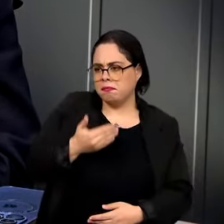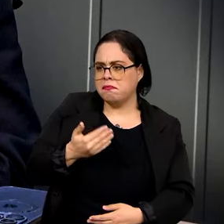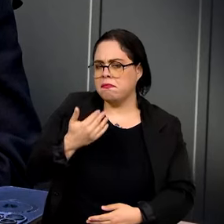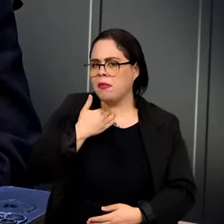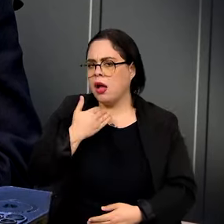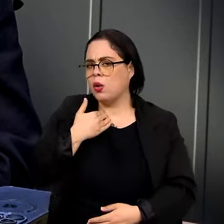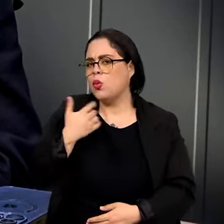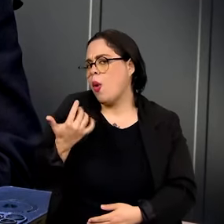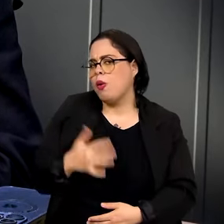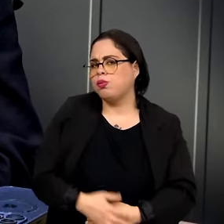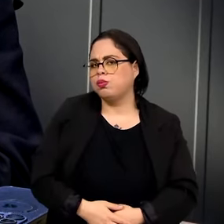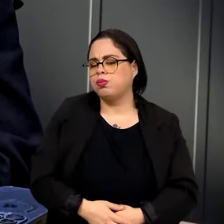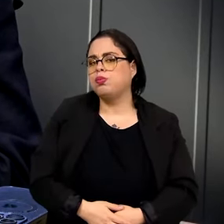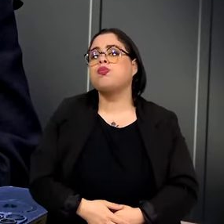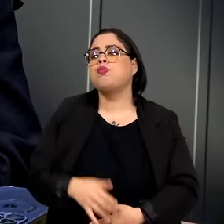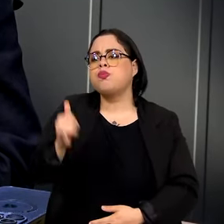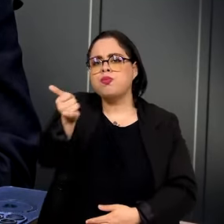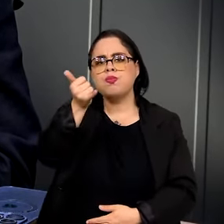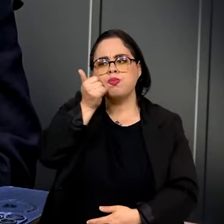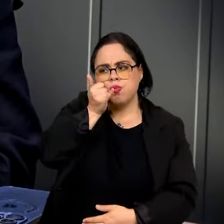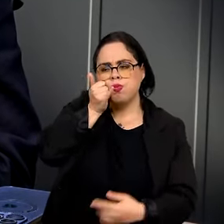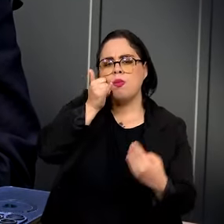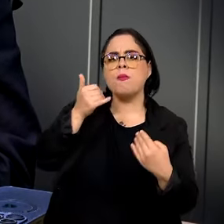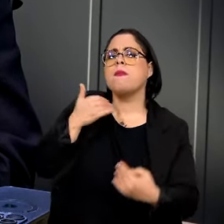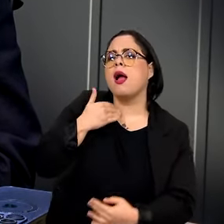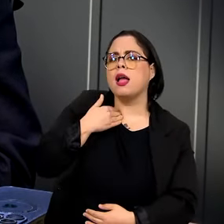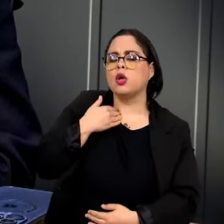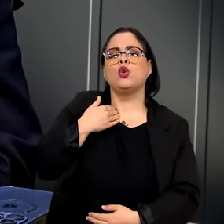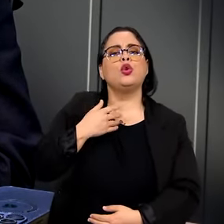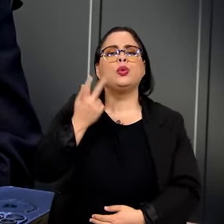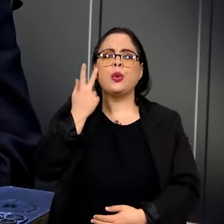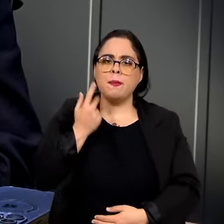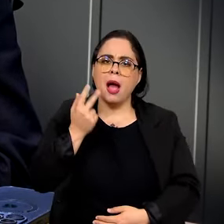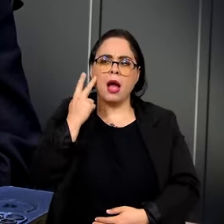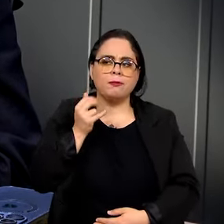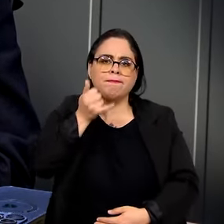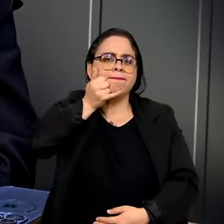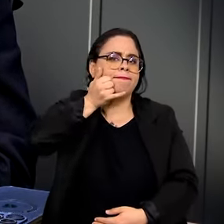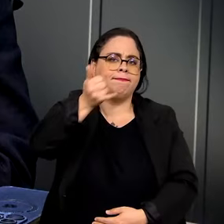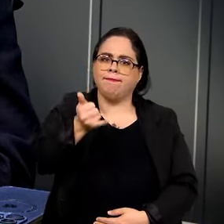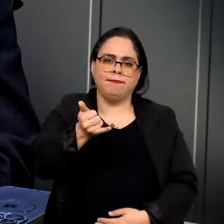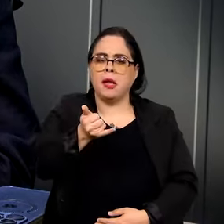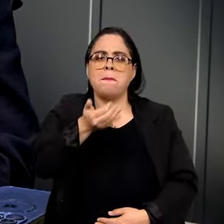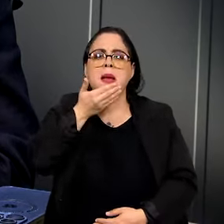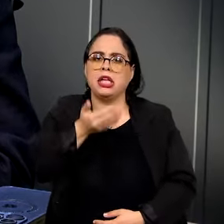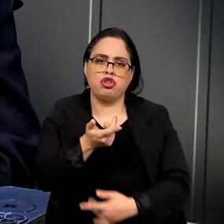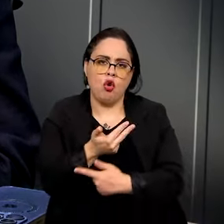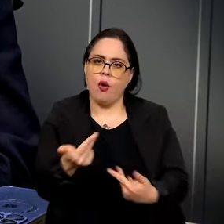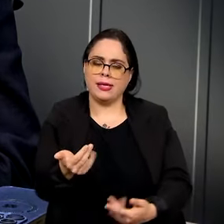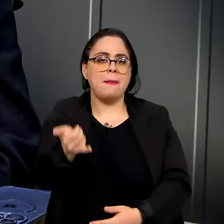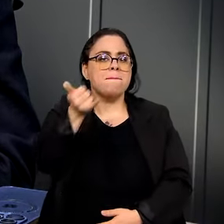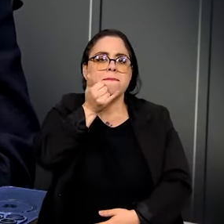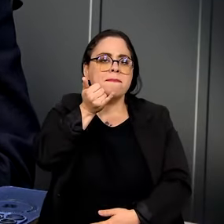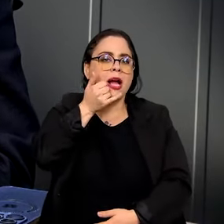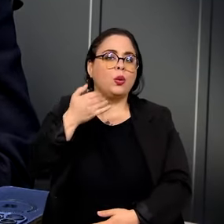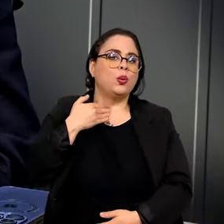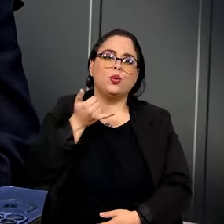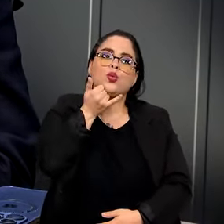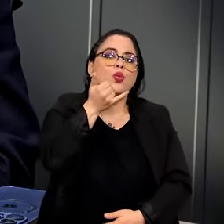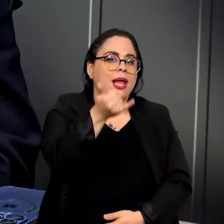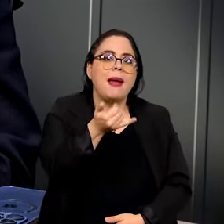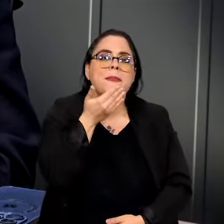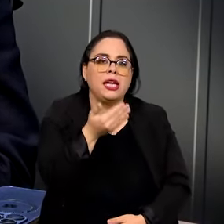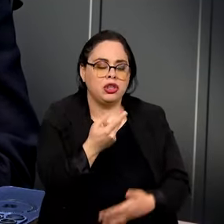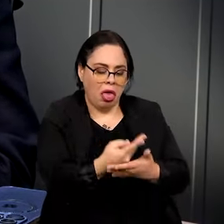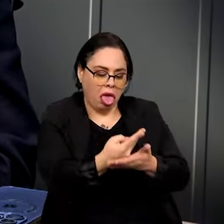instituição financeira né Eh eh se foi o banco mesmo os bancos geralmente não ligam né então a pessoa vai